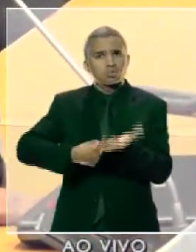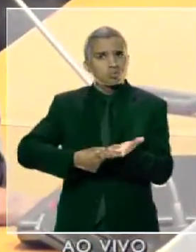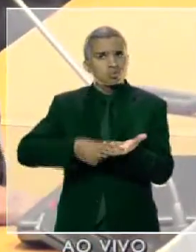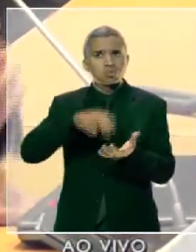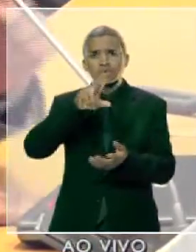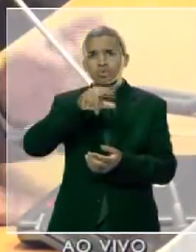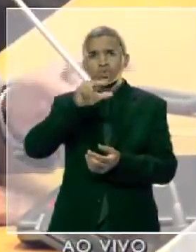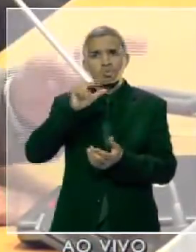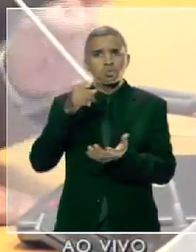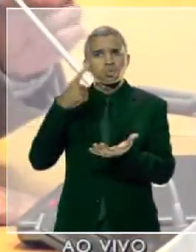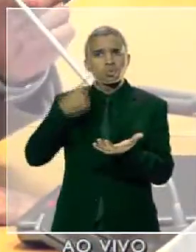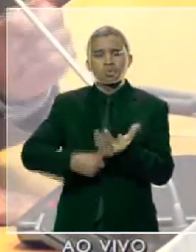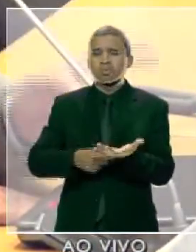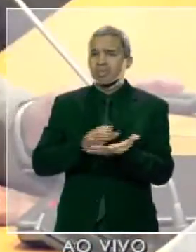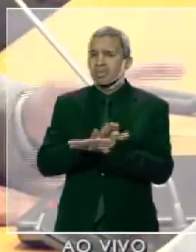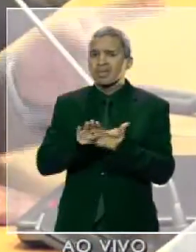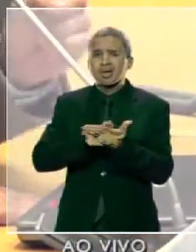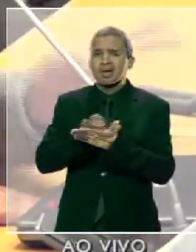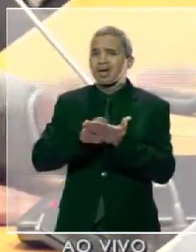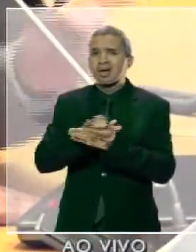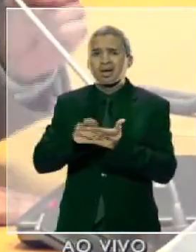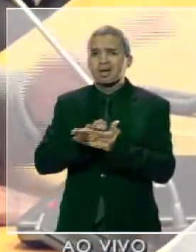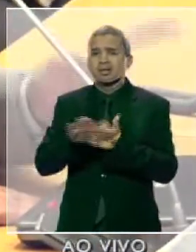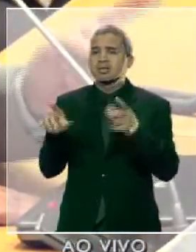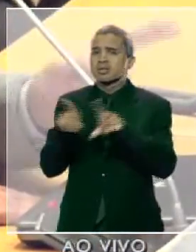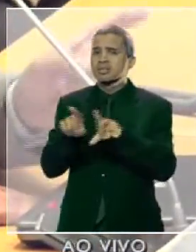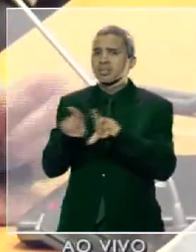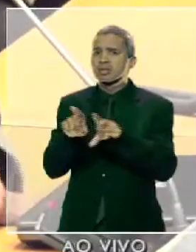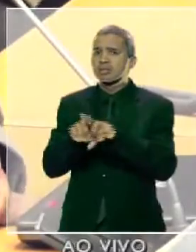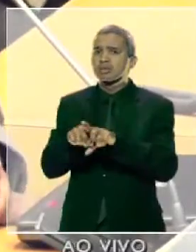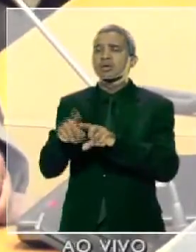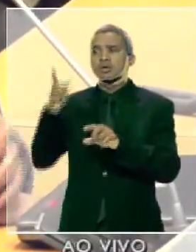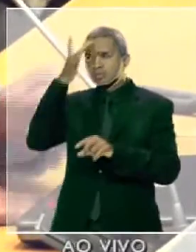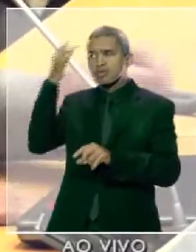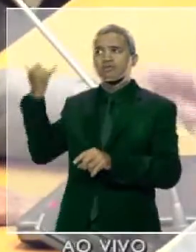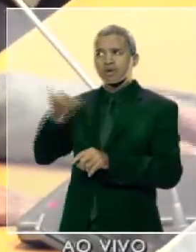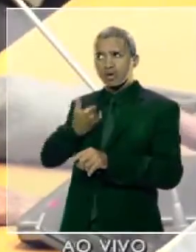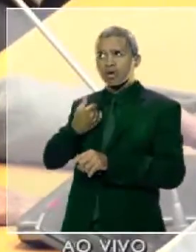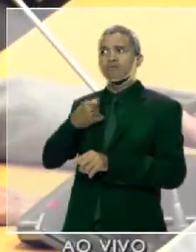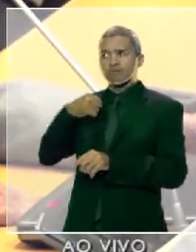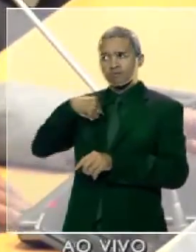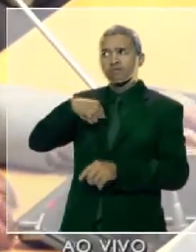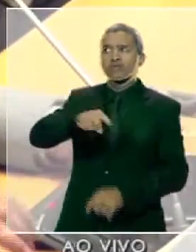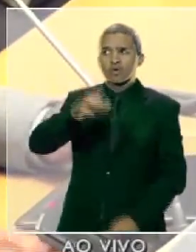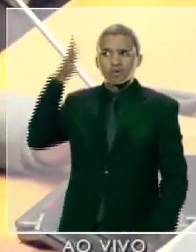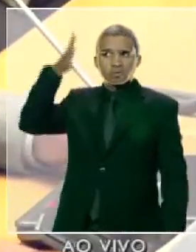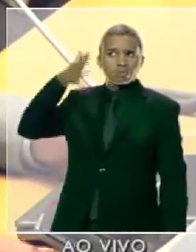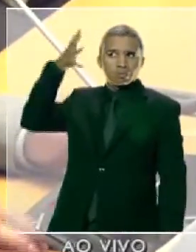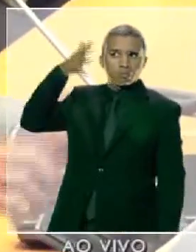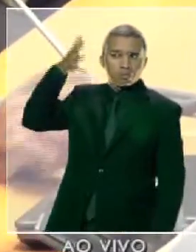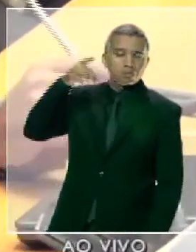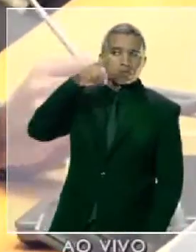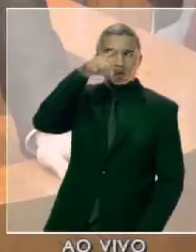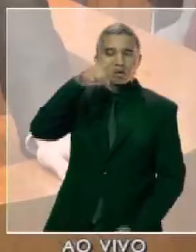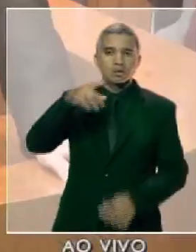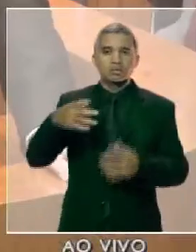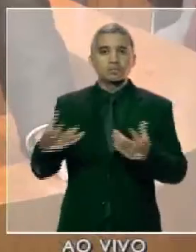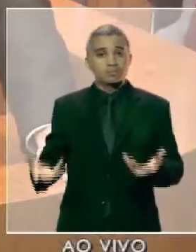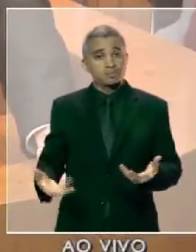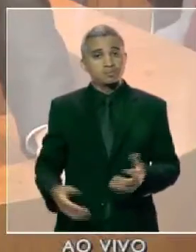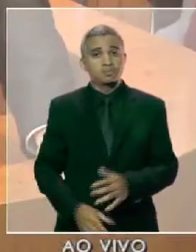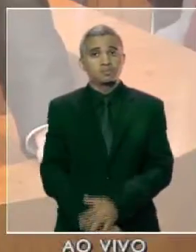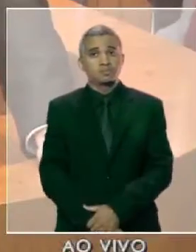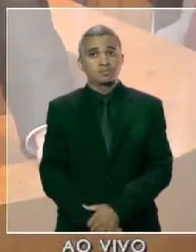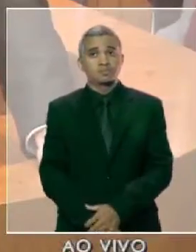falar e que havia sido combinado que ela usaria a palavra no palanque, lá na entrega dos títulos. Senhor Edilásio,